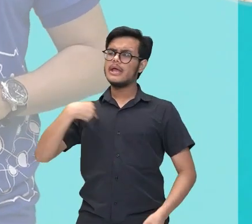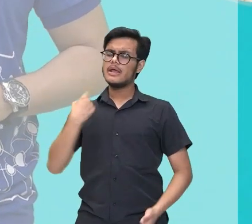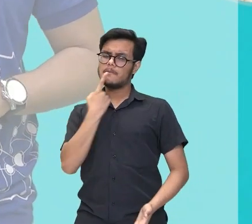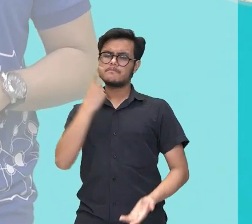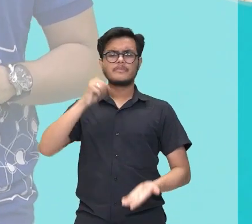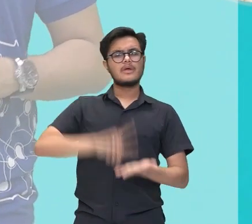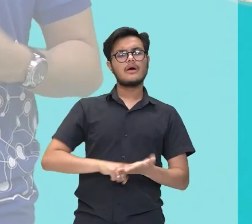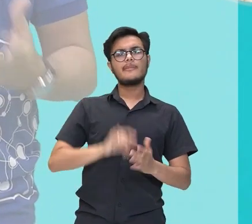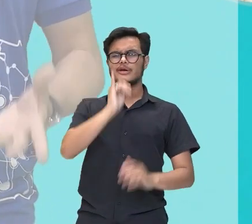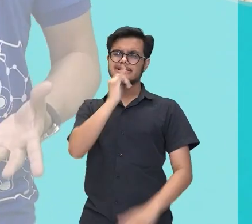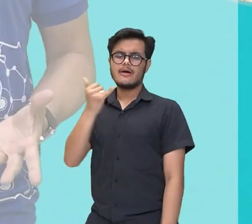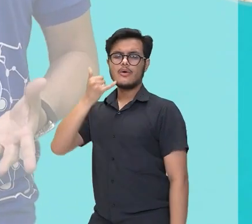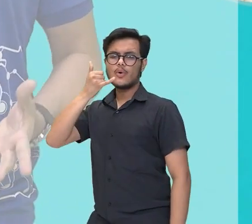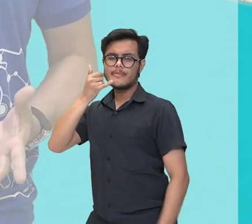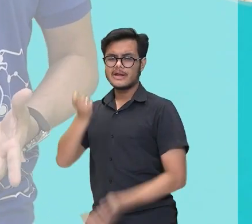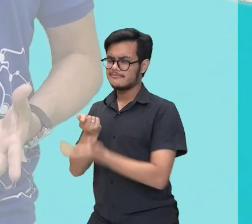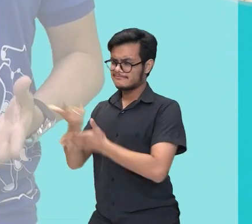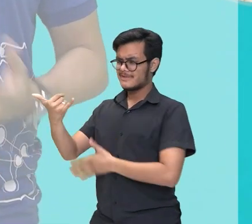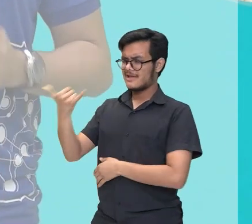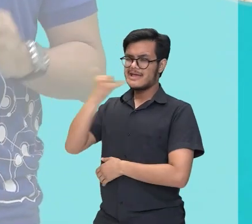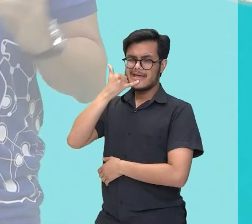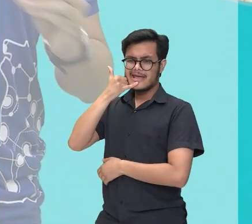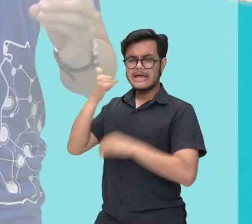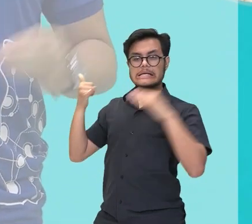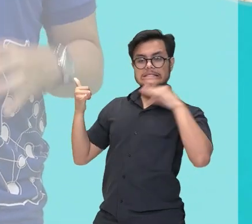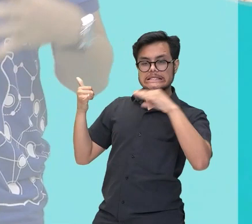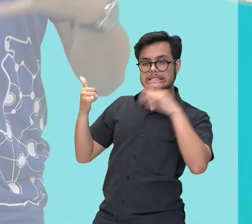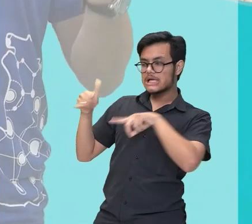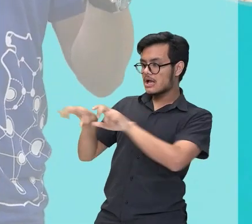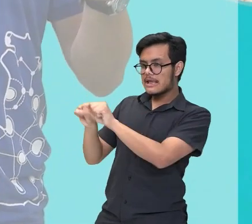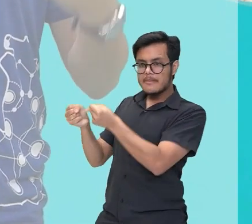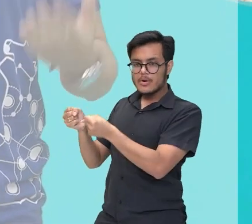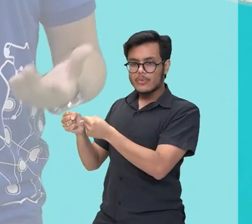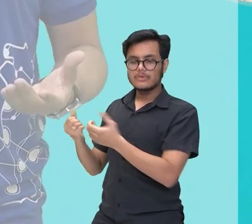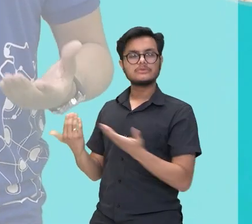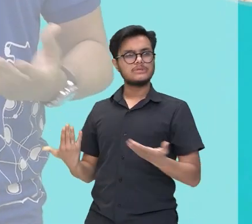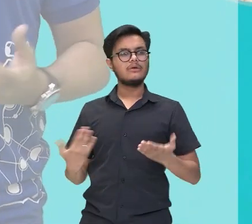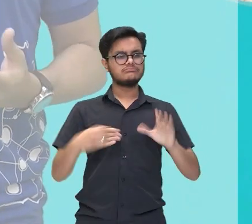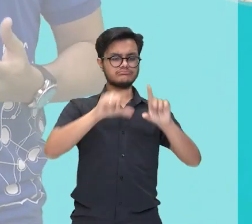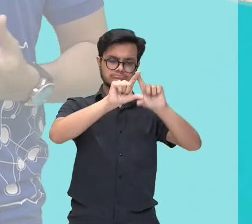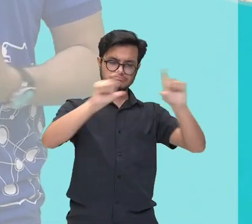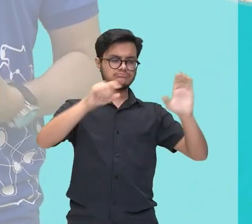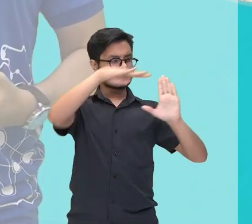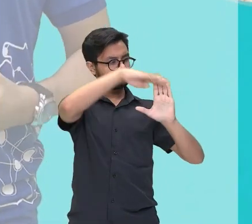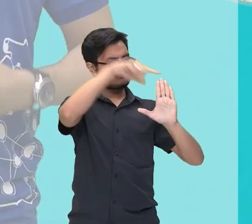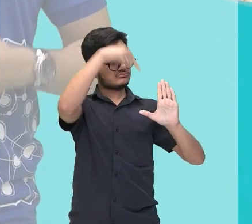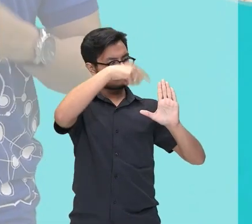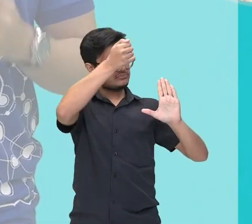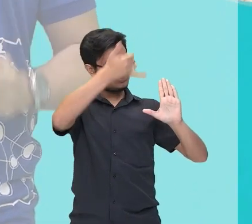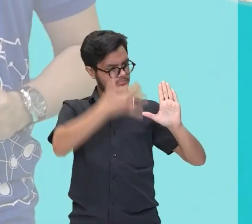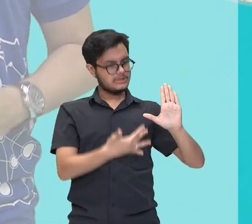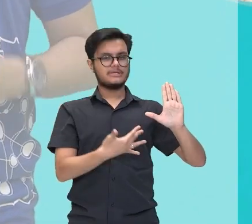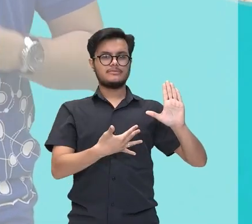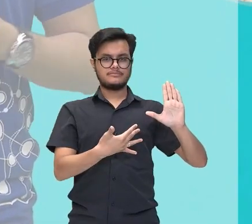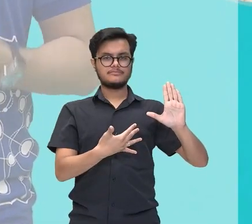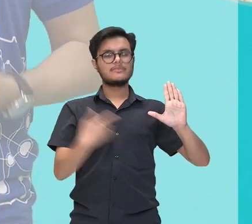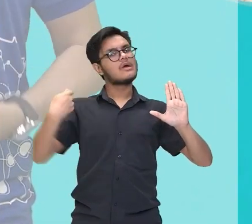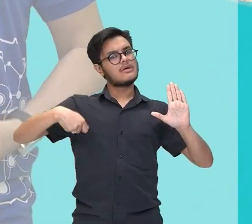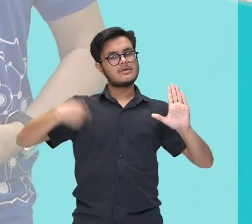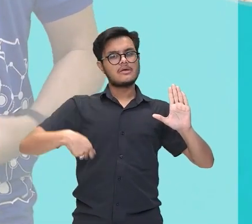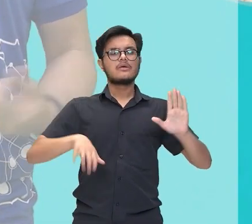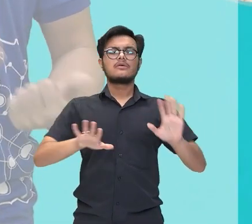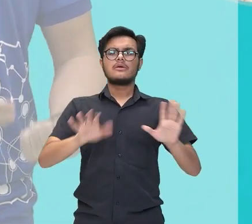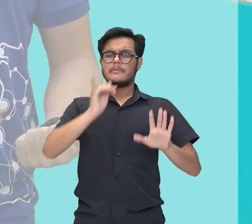aparelho celular e ele veio com defeito. Então, a primeira coisa é você expor os fatos, tá bom? Utilize sempre uma